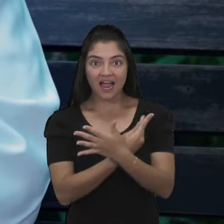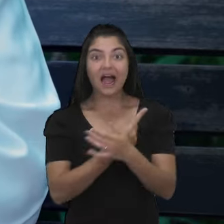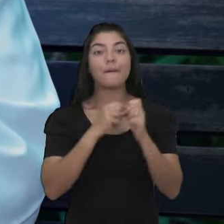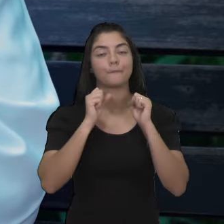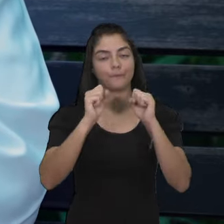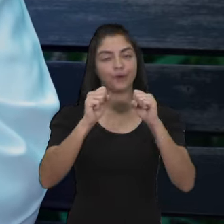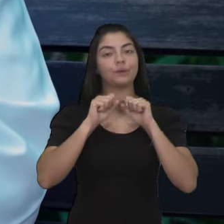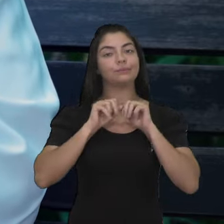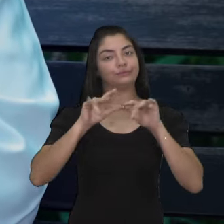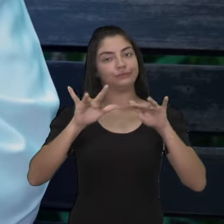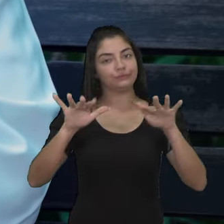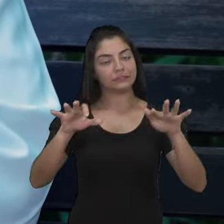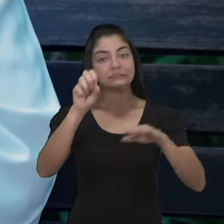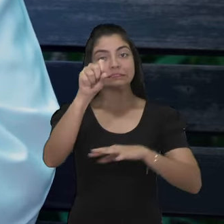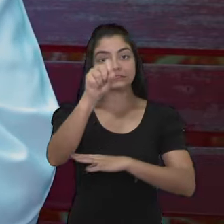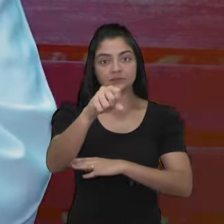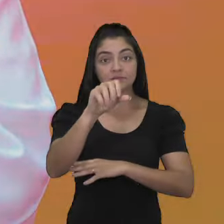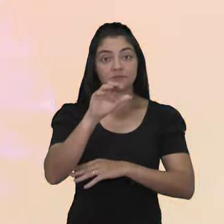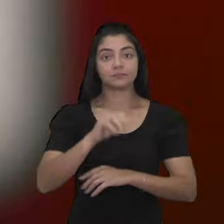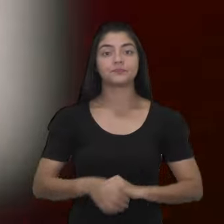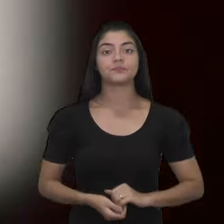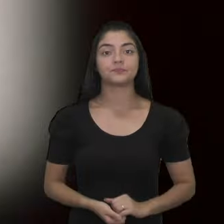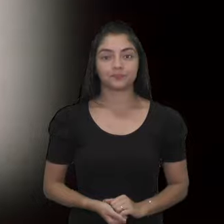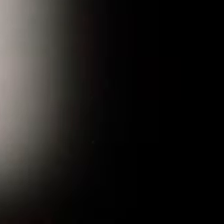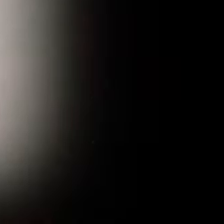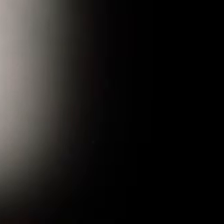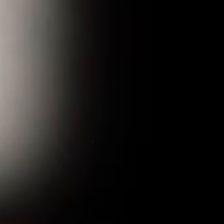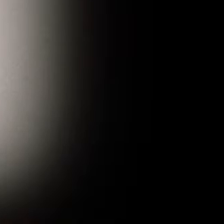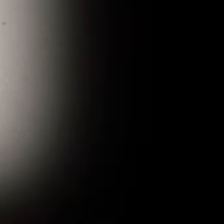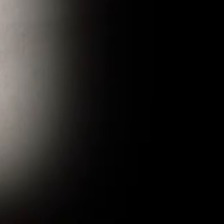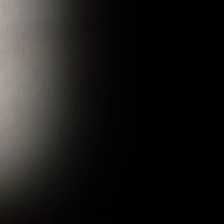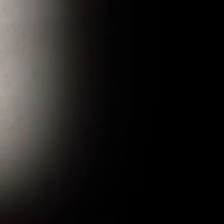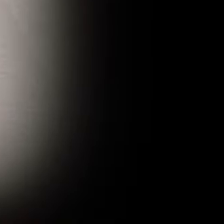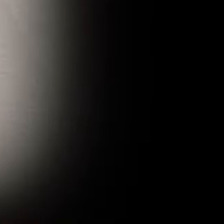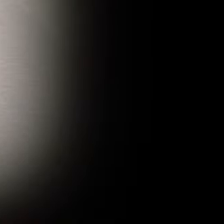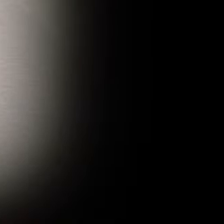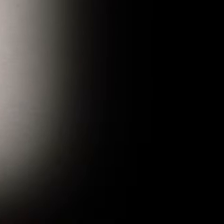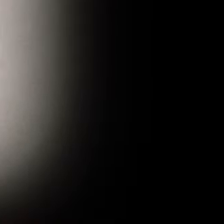é considerado curado e não transmite mais.